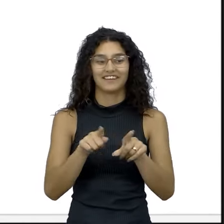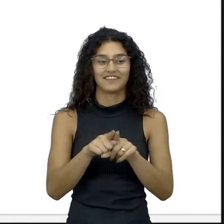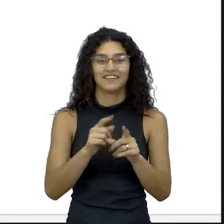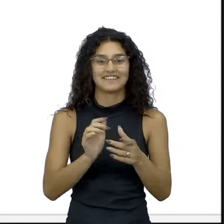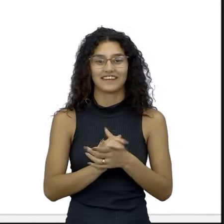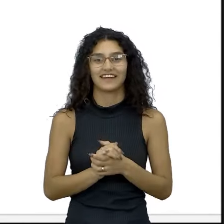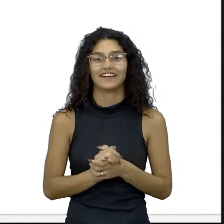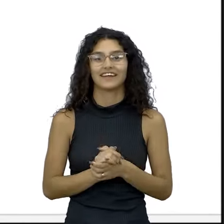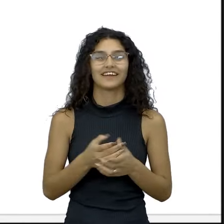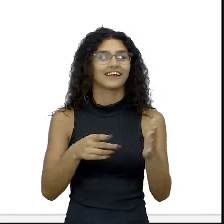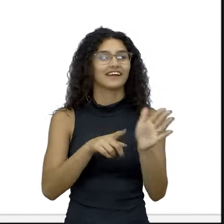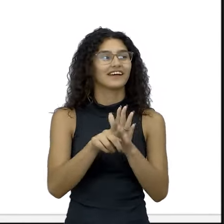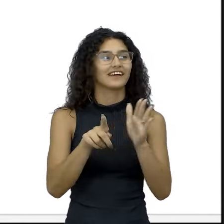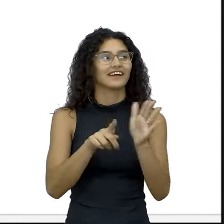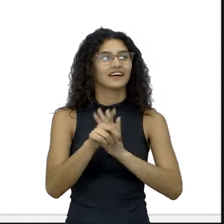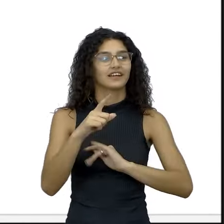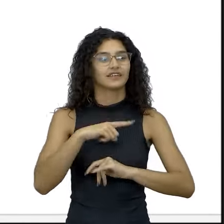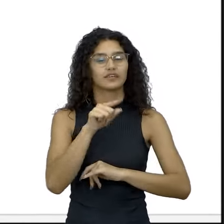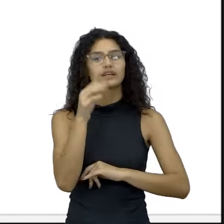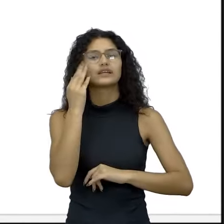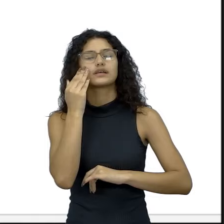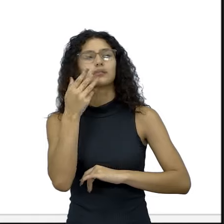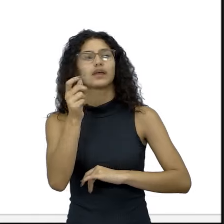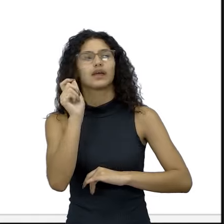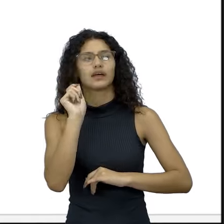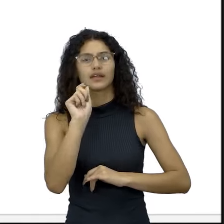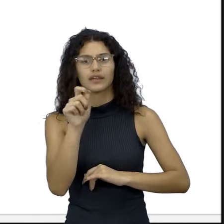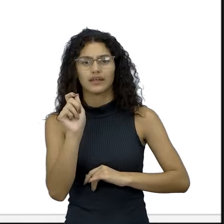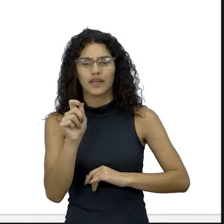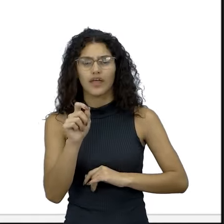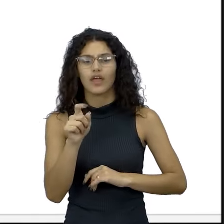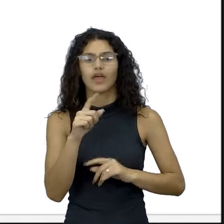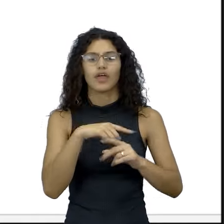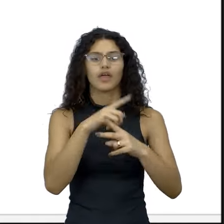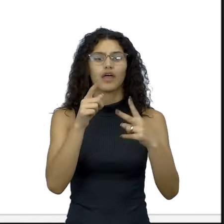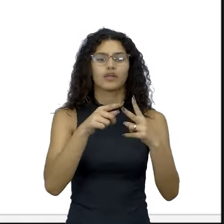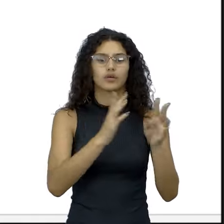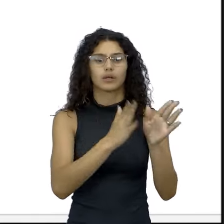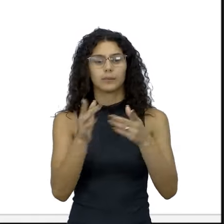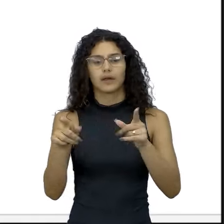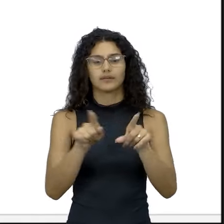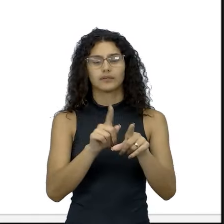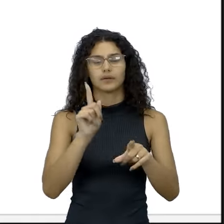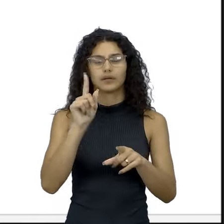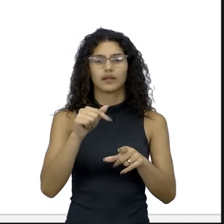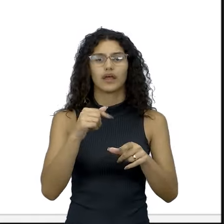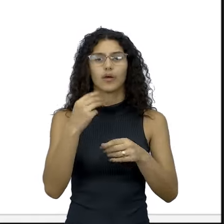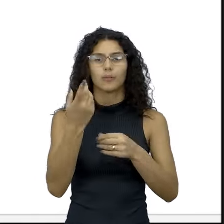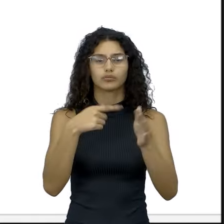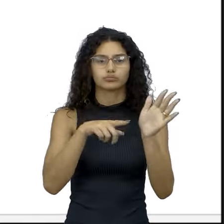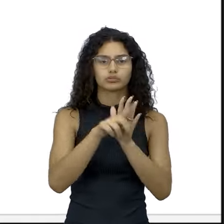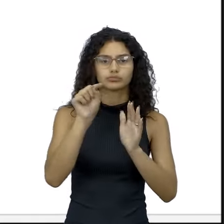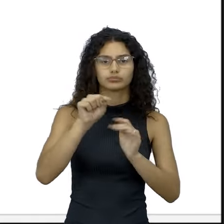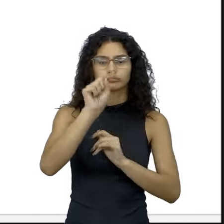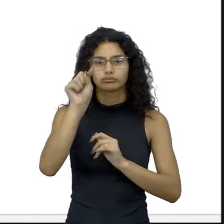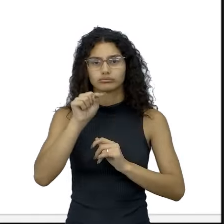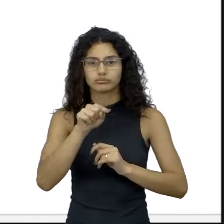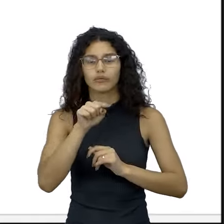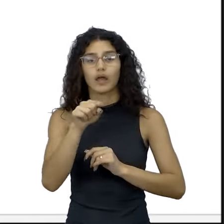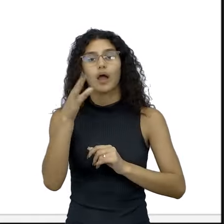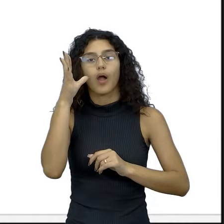com reticências, você sabia que, E a segunda parte sempre termina com ponto de interrogação. Então,